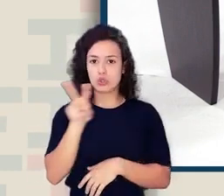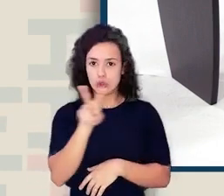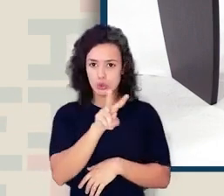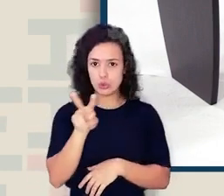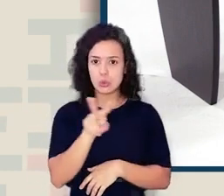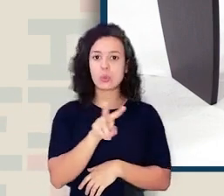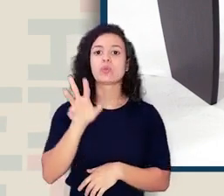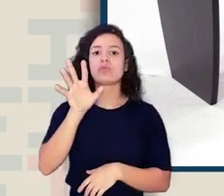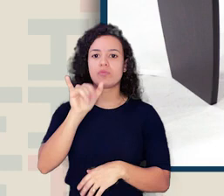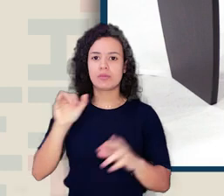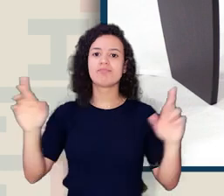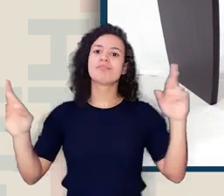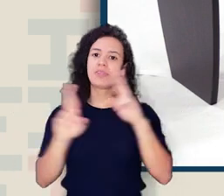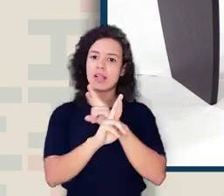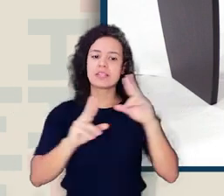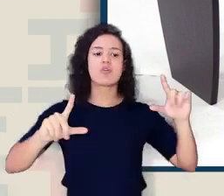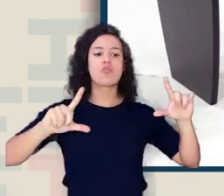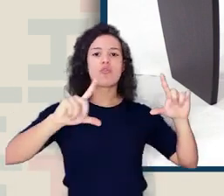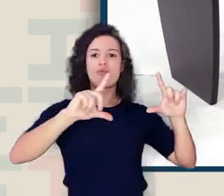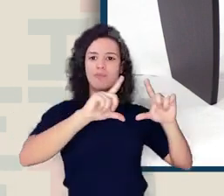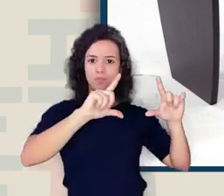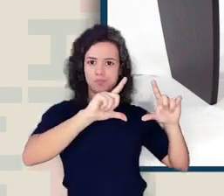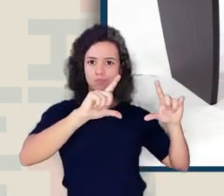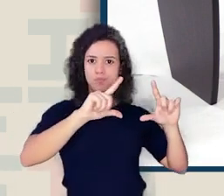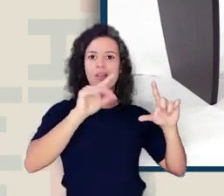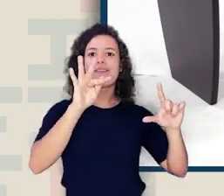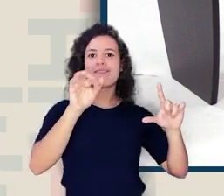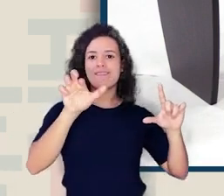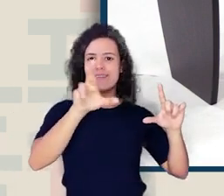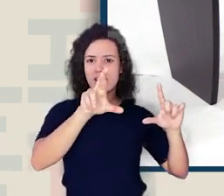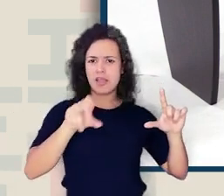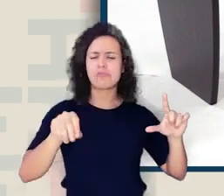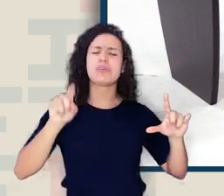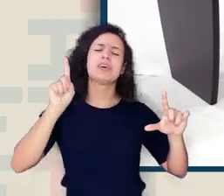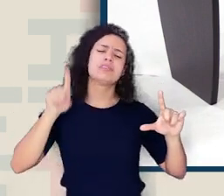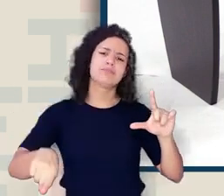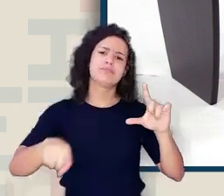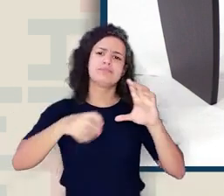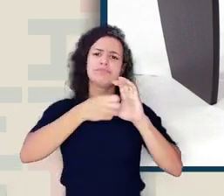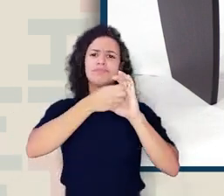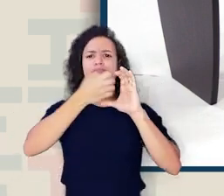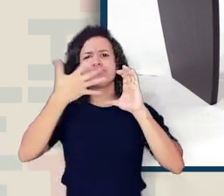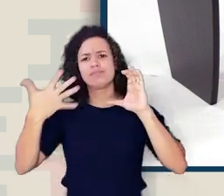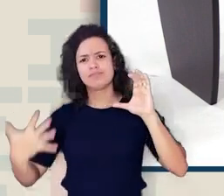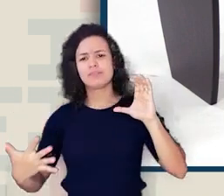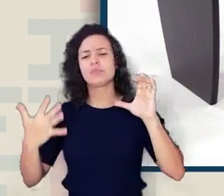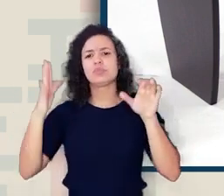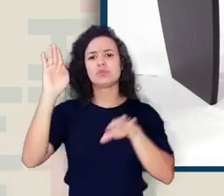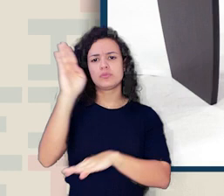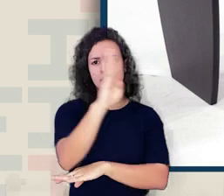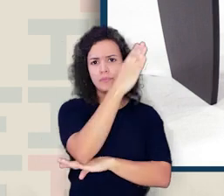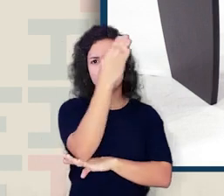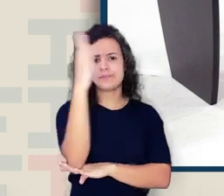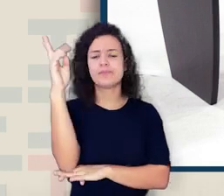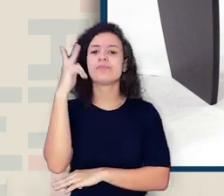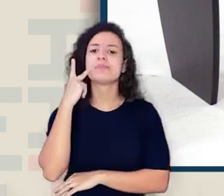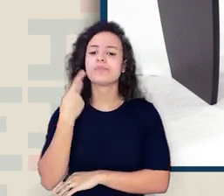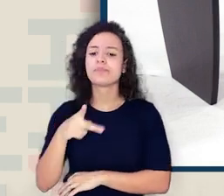Então, esses instrumentos aqui eles vão dialogar também com os ferros. Faz parte de toda essa configuração